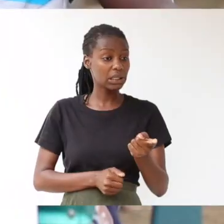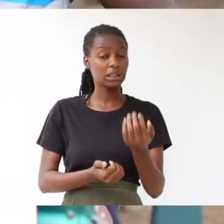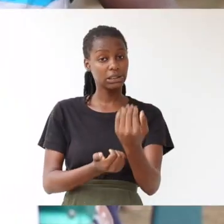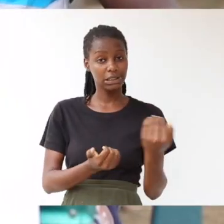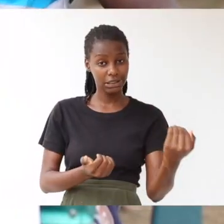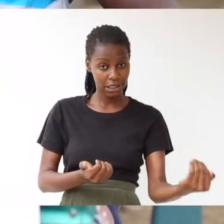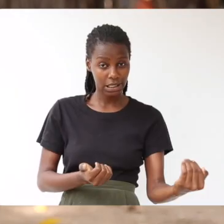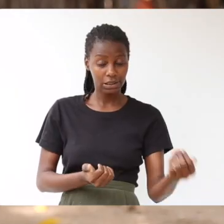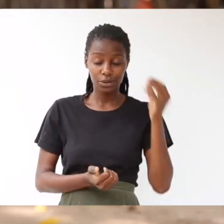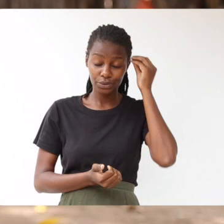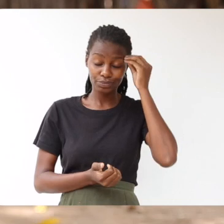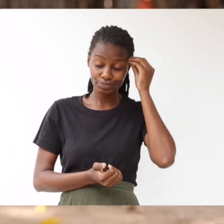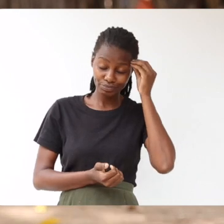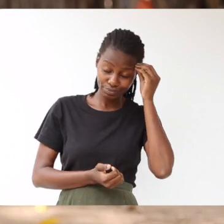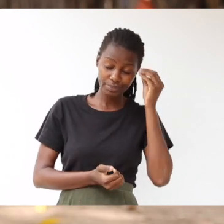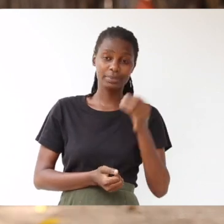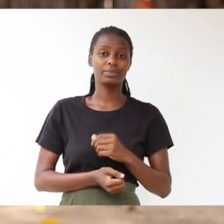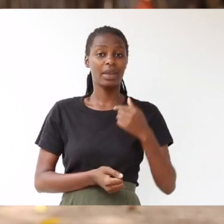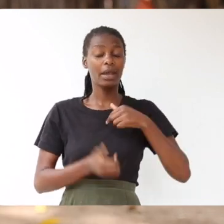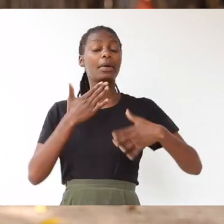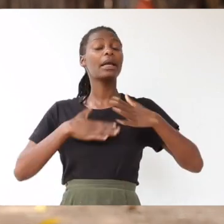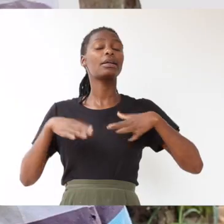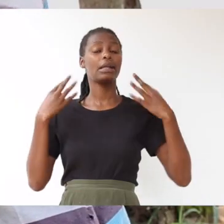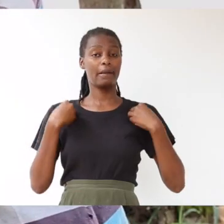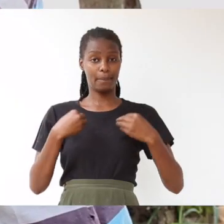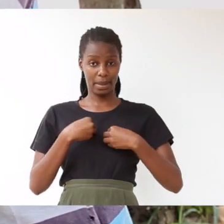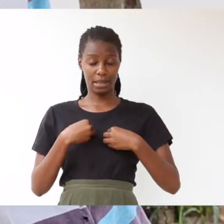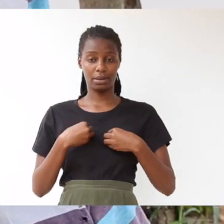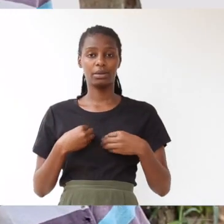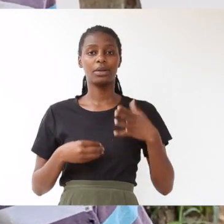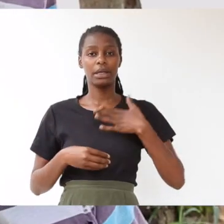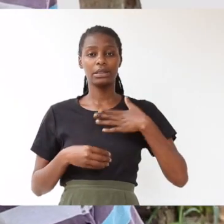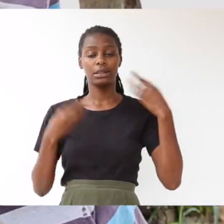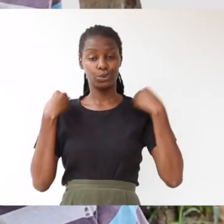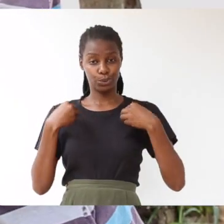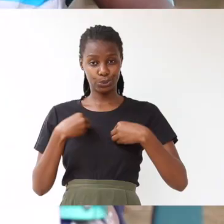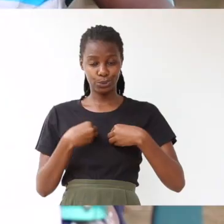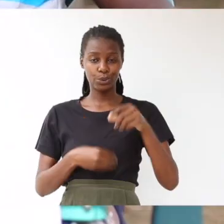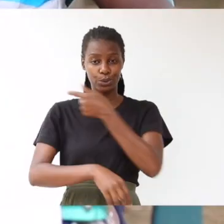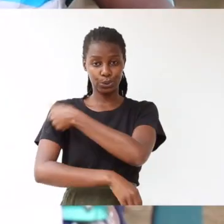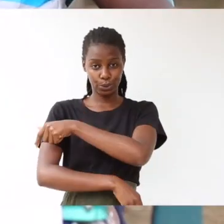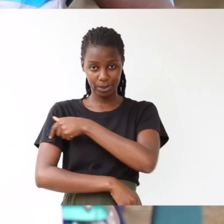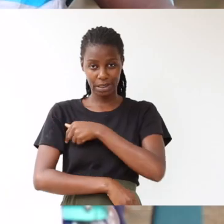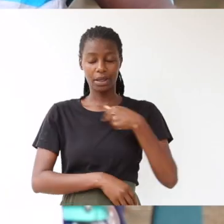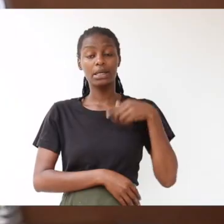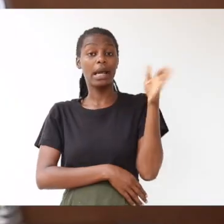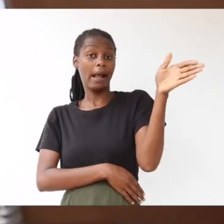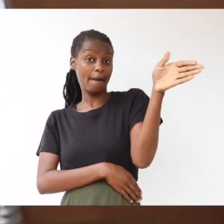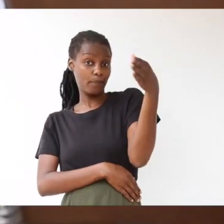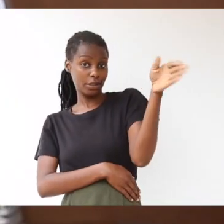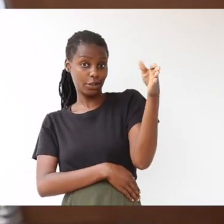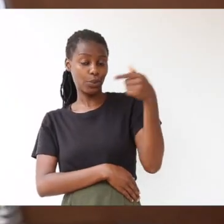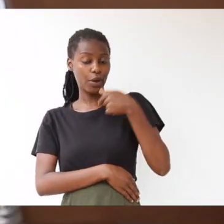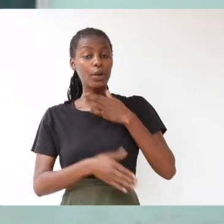com deficiência sonham. Quero ser a médica. Doutor do hospital. Embaixador. Quero